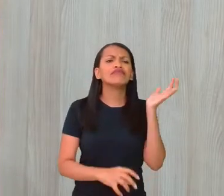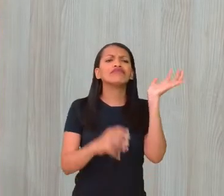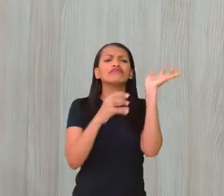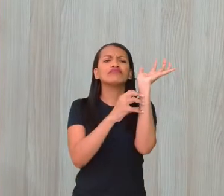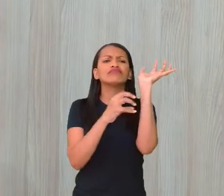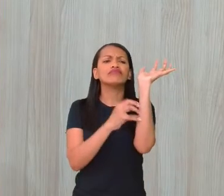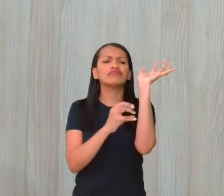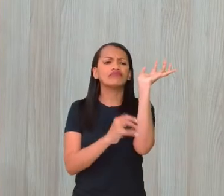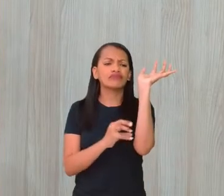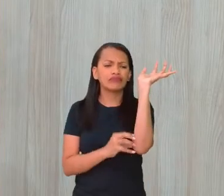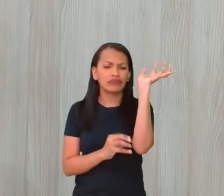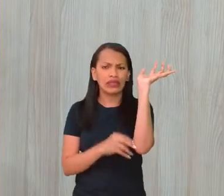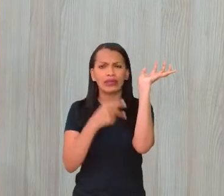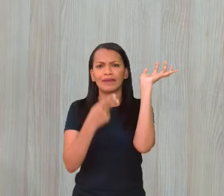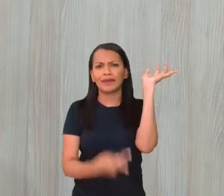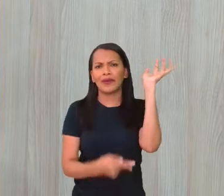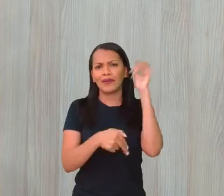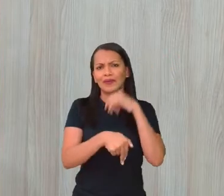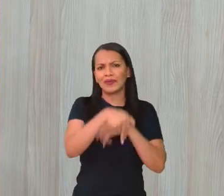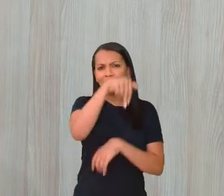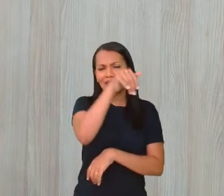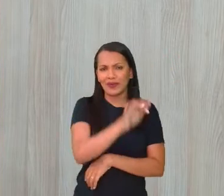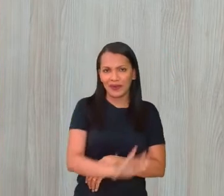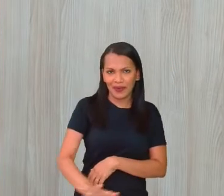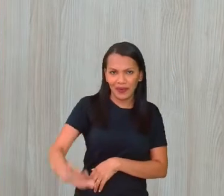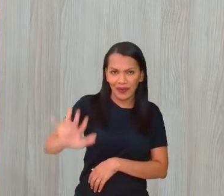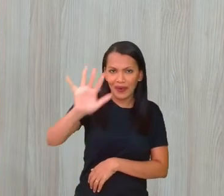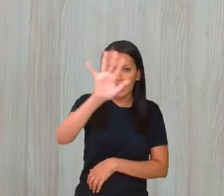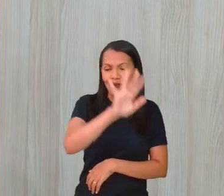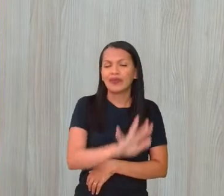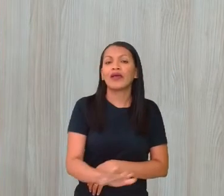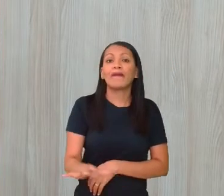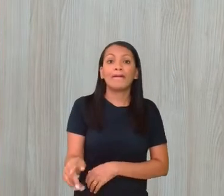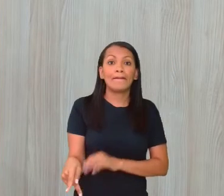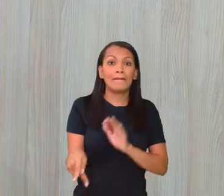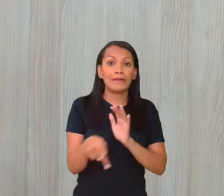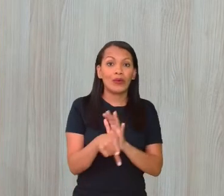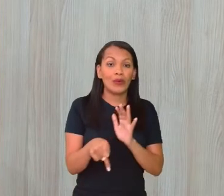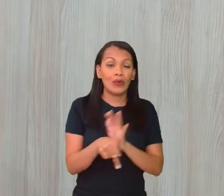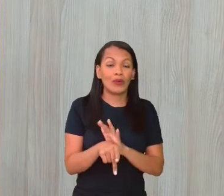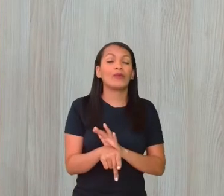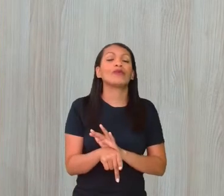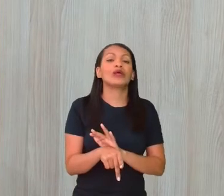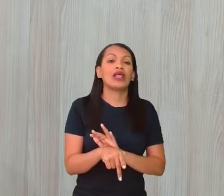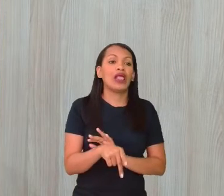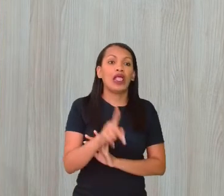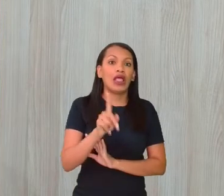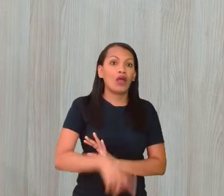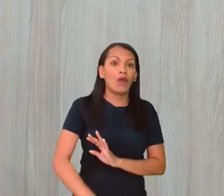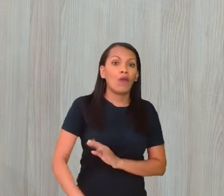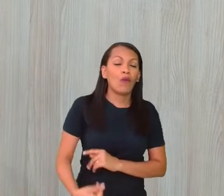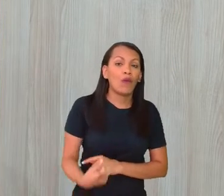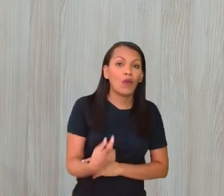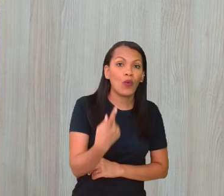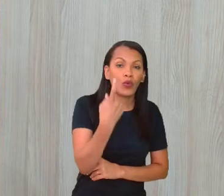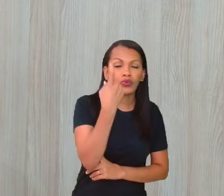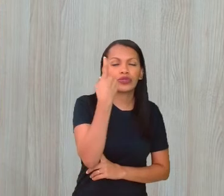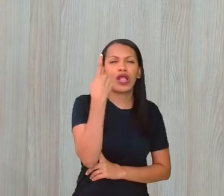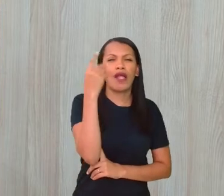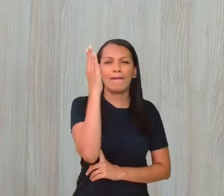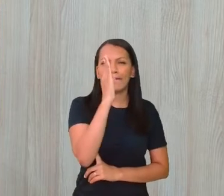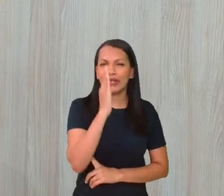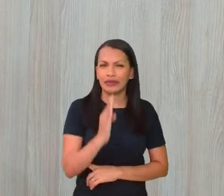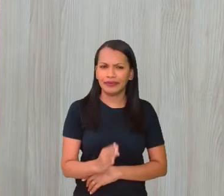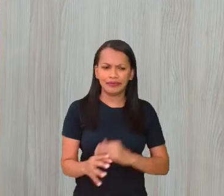bioma predominante no Nordeste, né? E ela é o quê? Exclusiva brasileira. Você não vai encontrar a